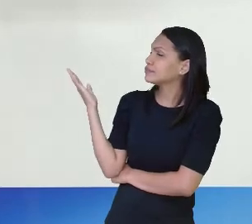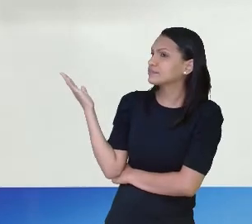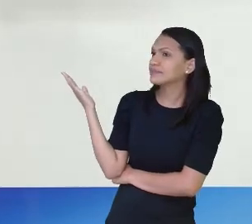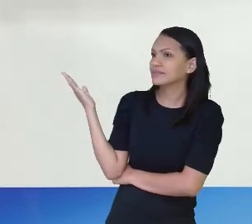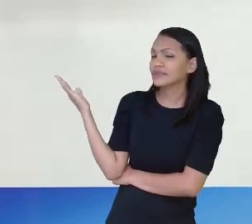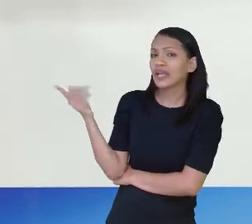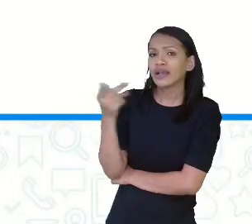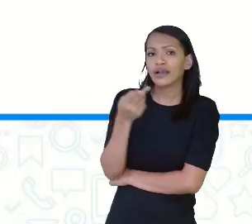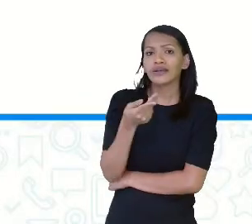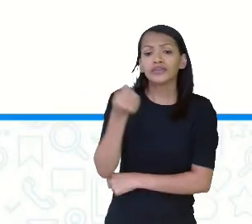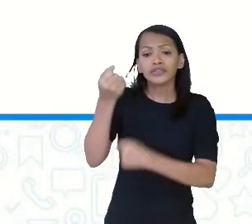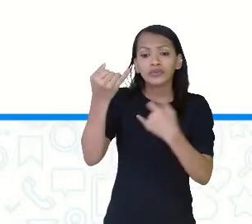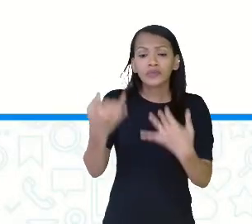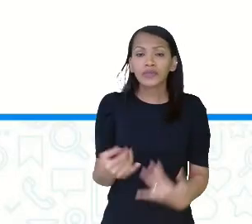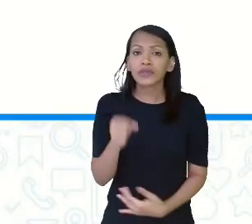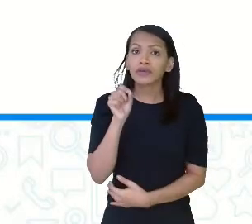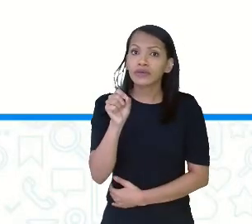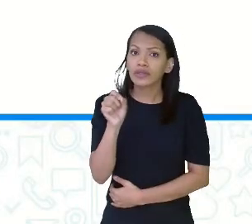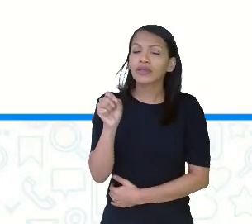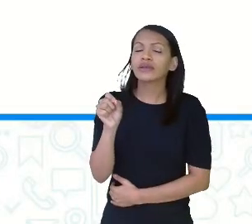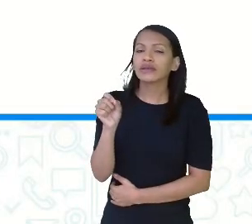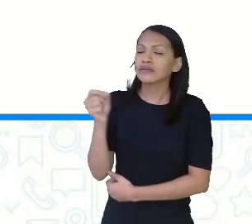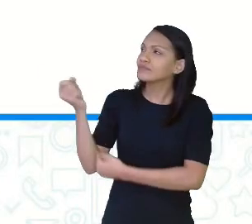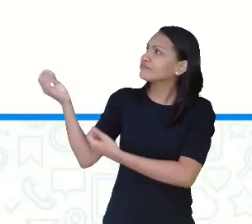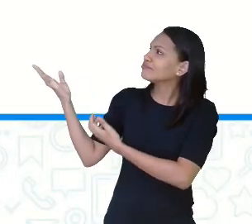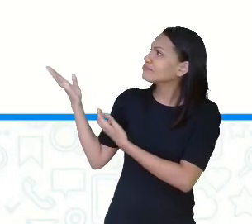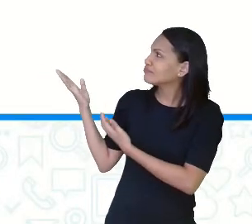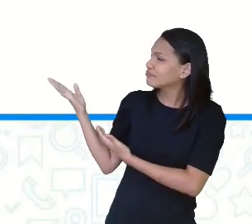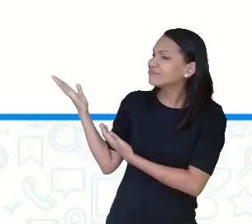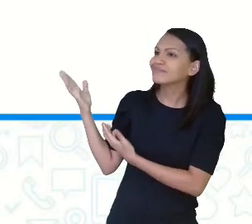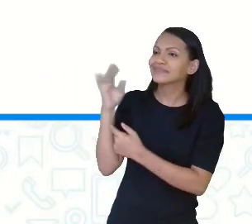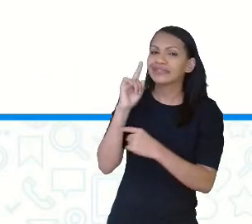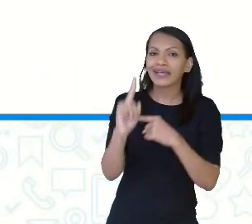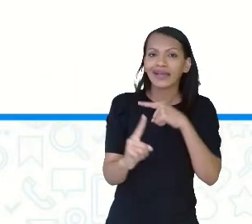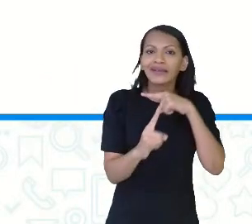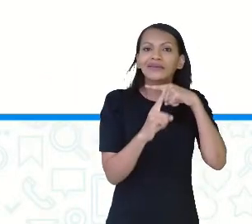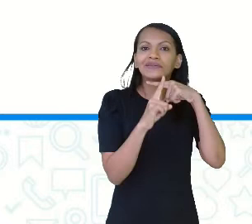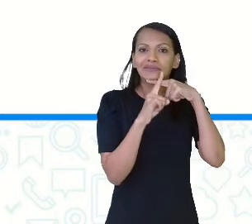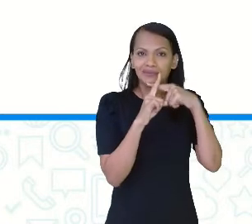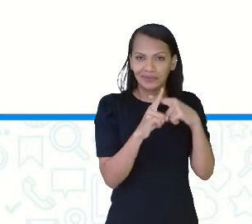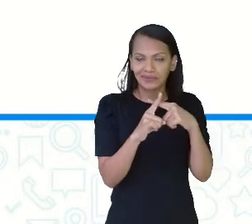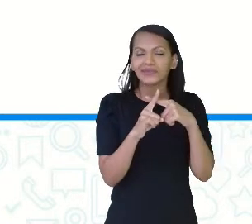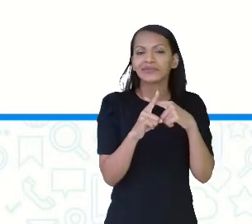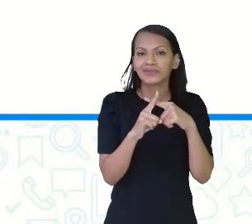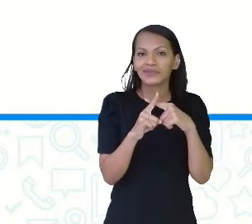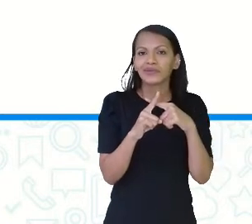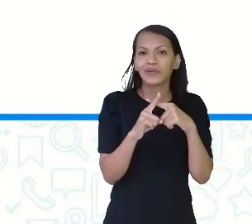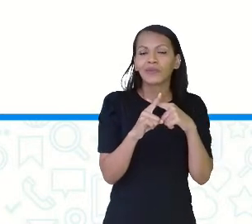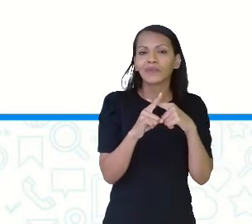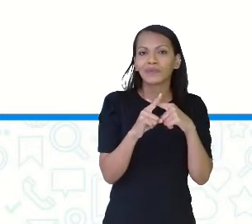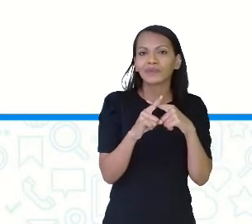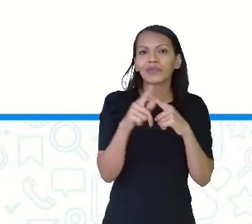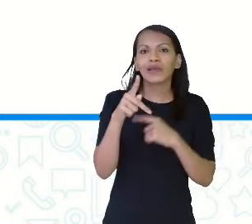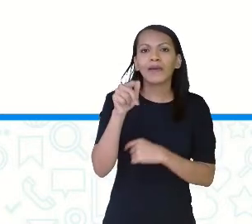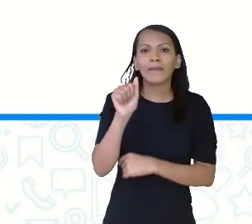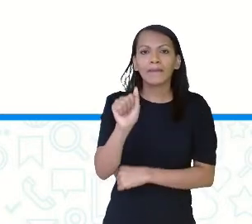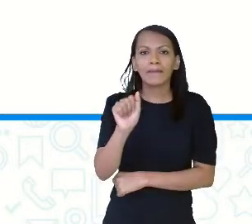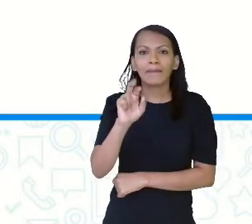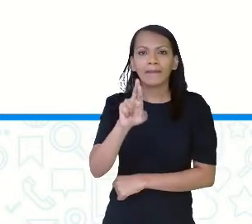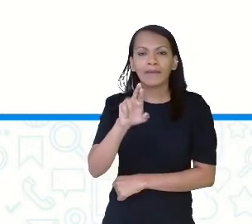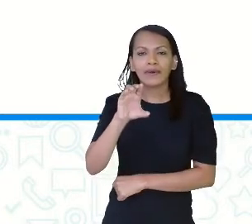está falando exatamente o que eu disse. Adição de parcelas iguais. Adição